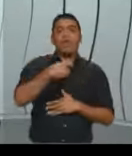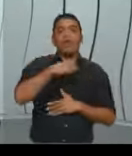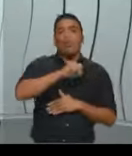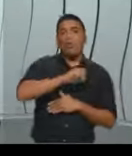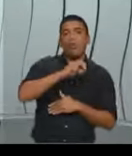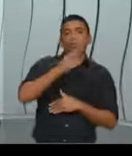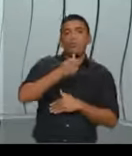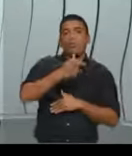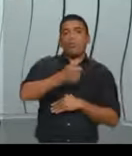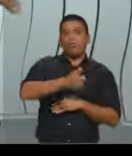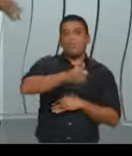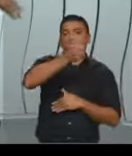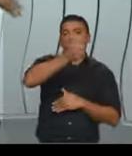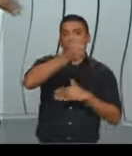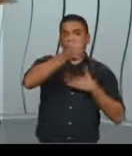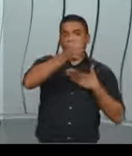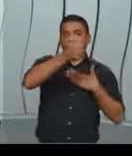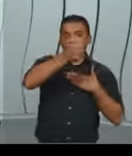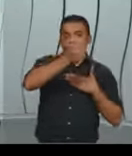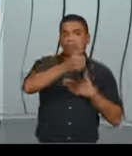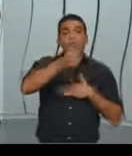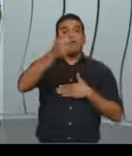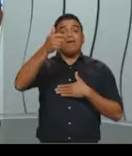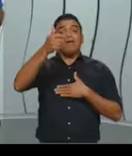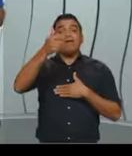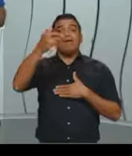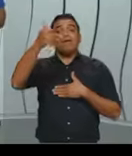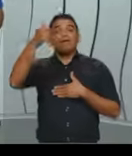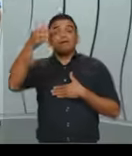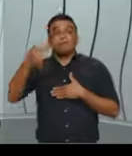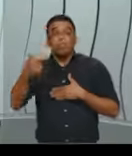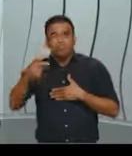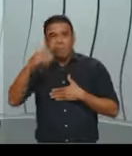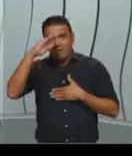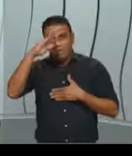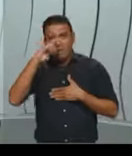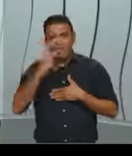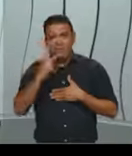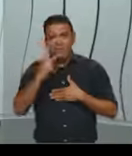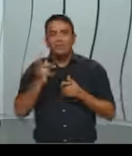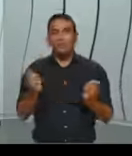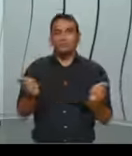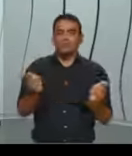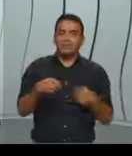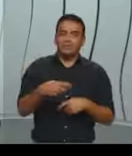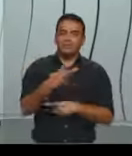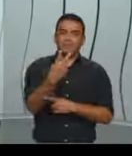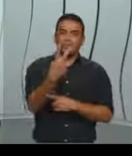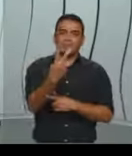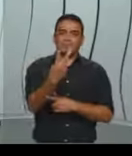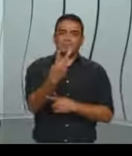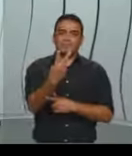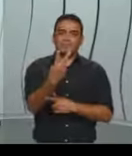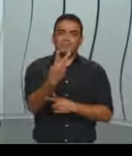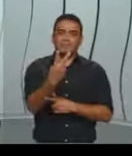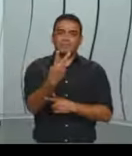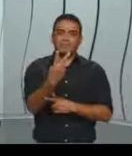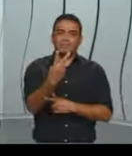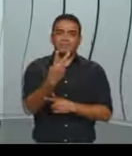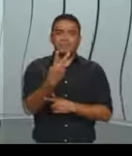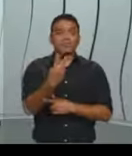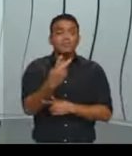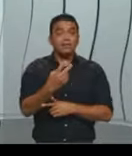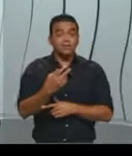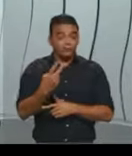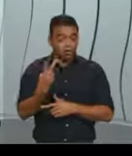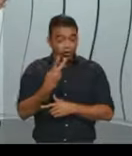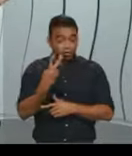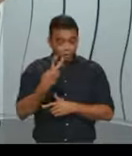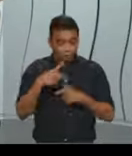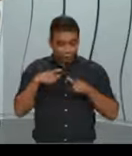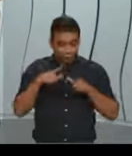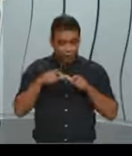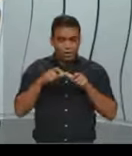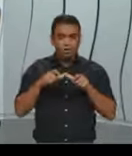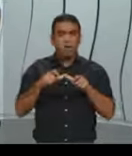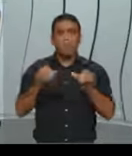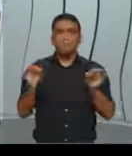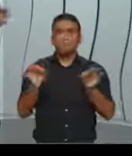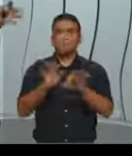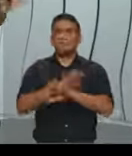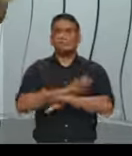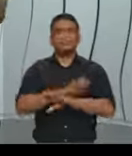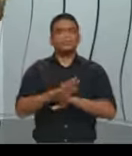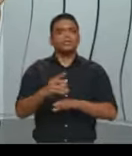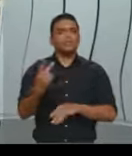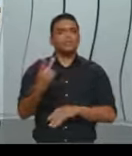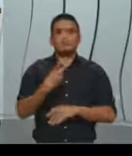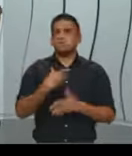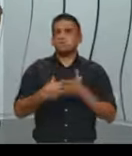primeira e o Hermes na segunda. Nós teríamos duas possibilidades. Mas agora que eu estou falando, a gente vai viajar. Pronto. É só nós